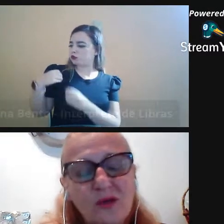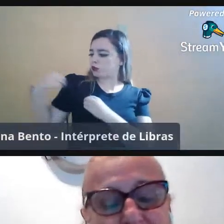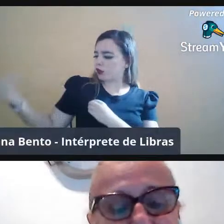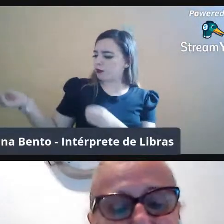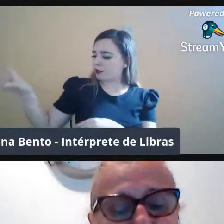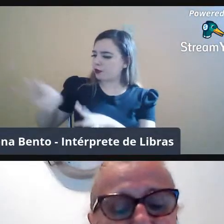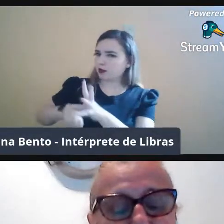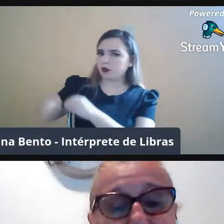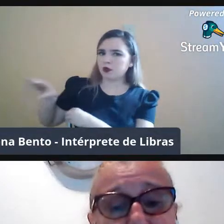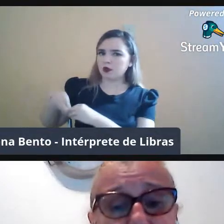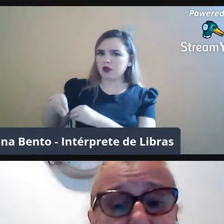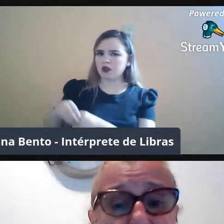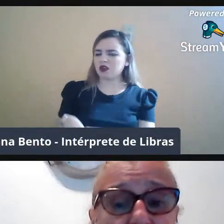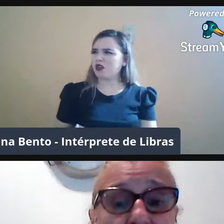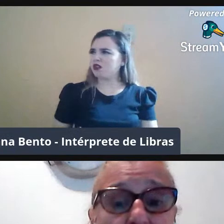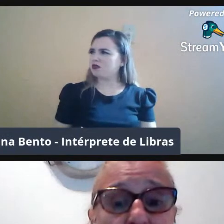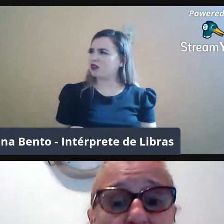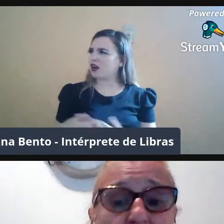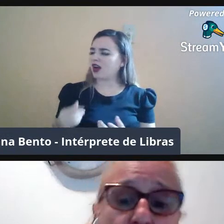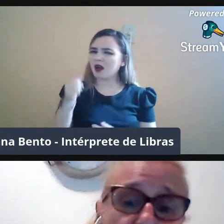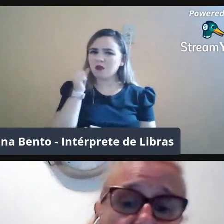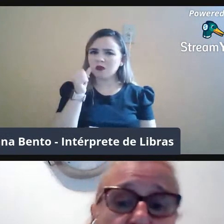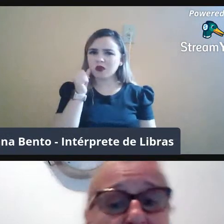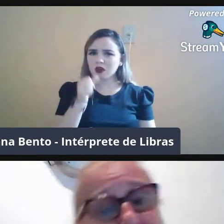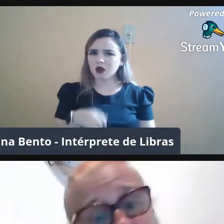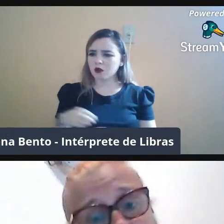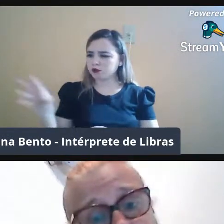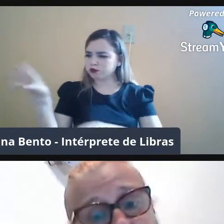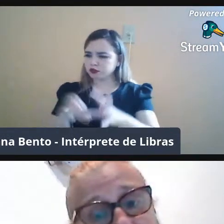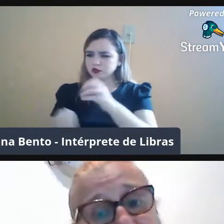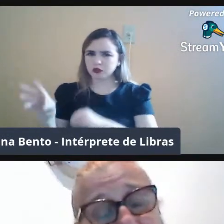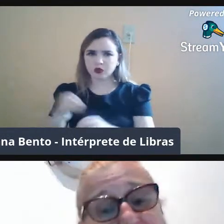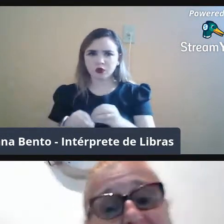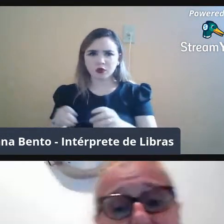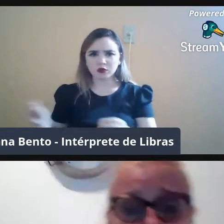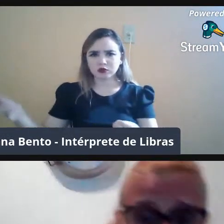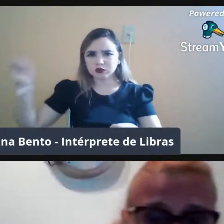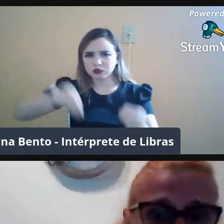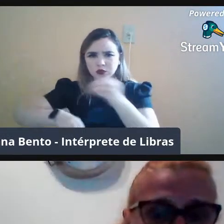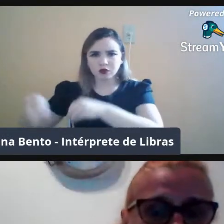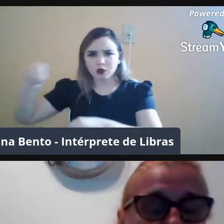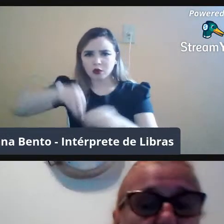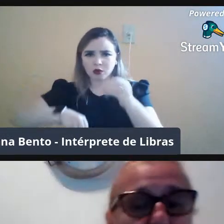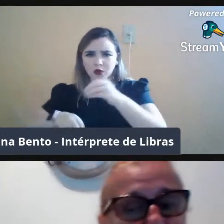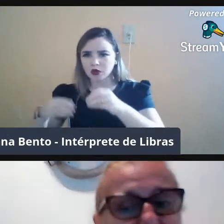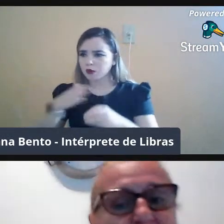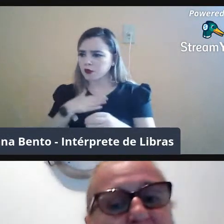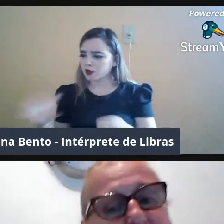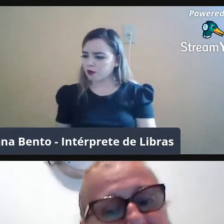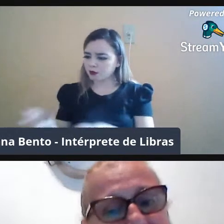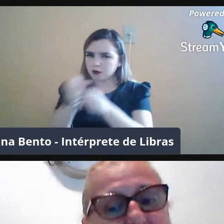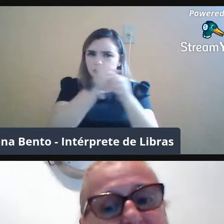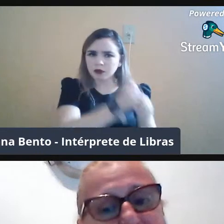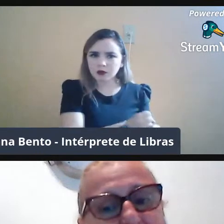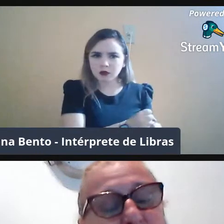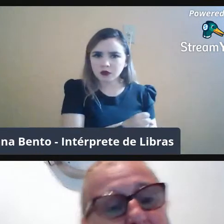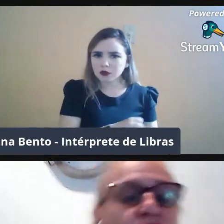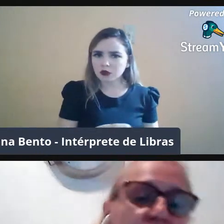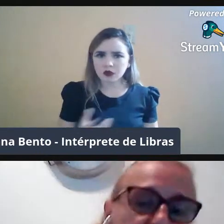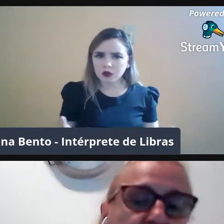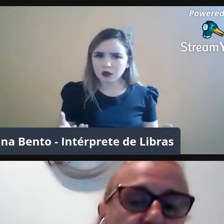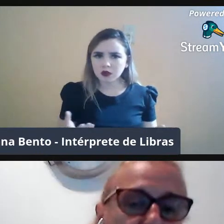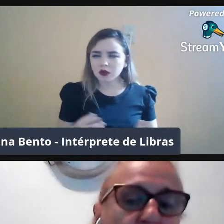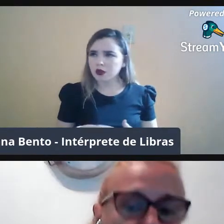mulher dentro do supermercado, a mulher que estava empacotando, porque ela começou a botar dentro da sacola plástica e botando dentro da minha bolsa. E eu falei, minha senhora, eu trago sacola exatamente